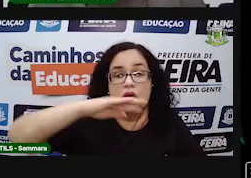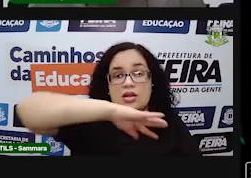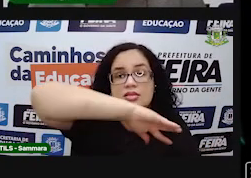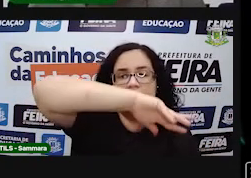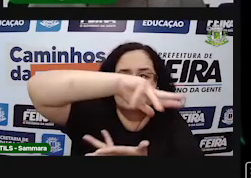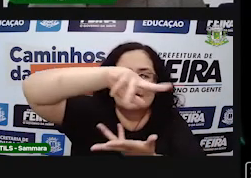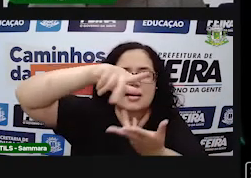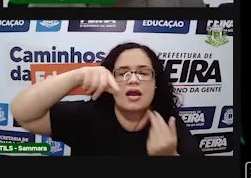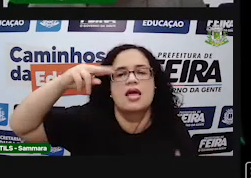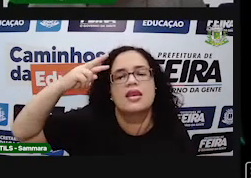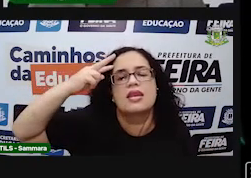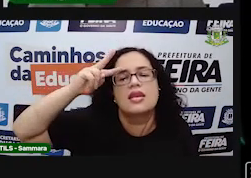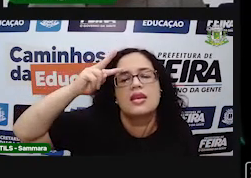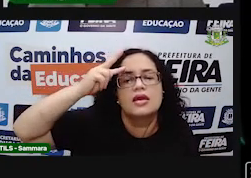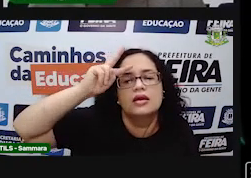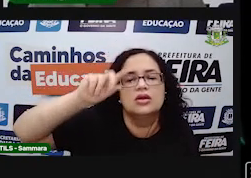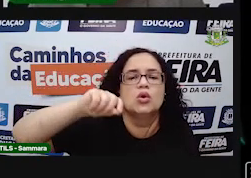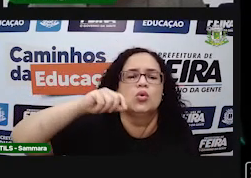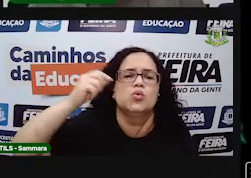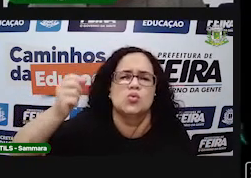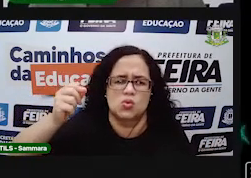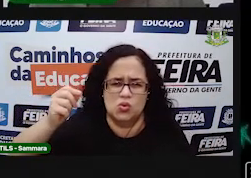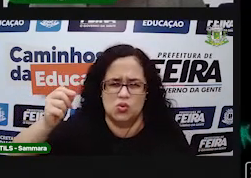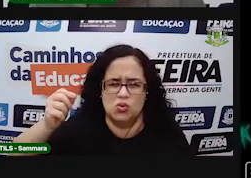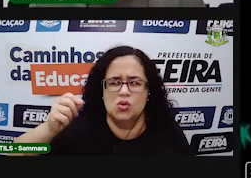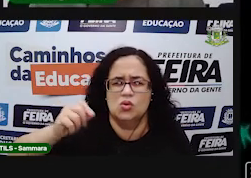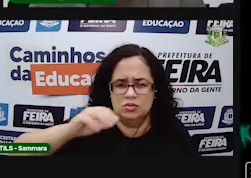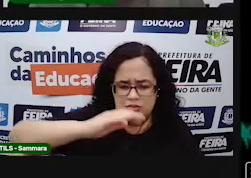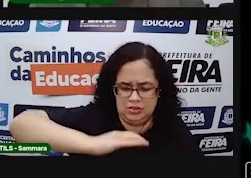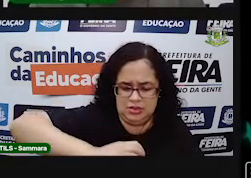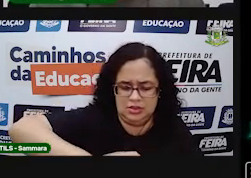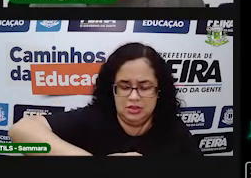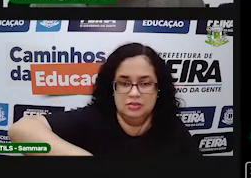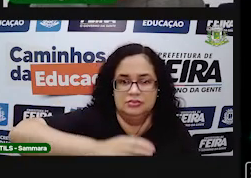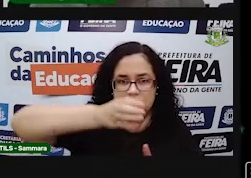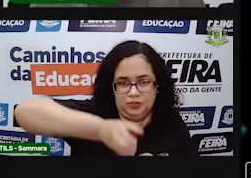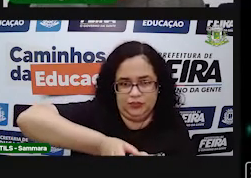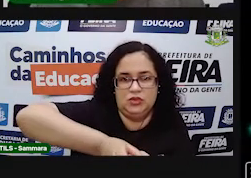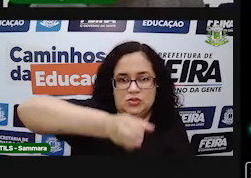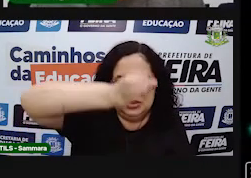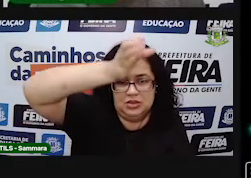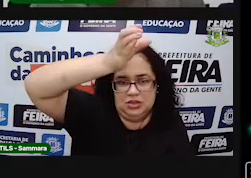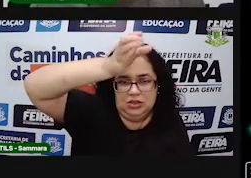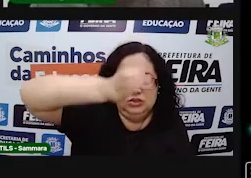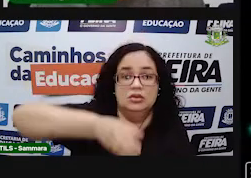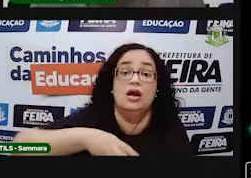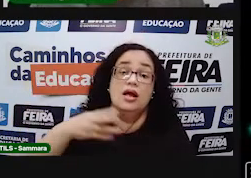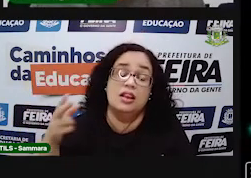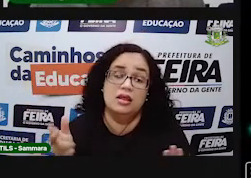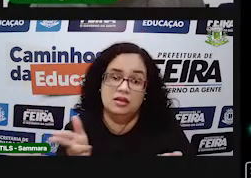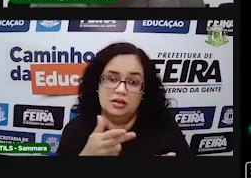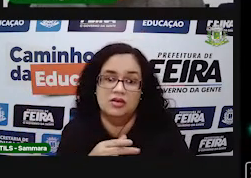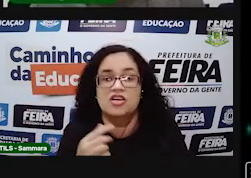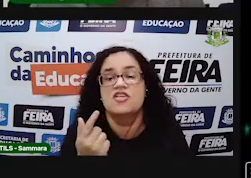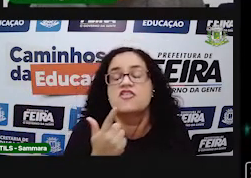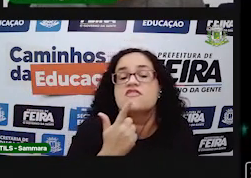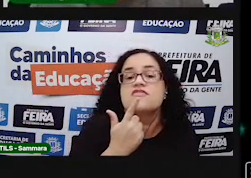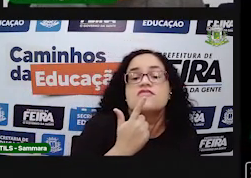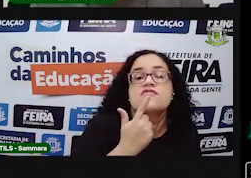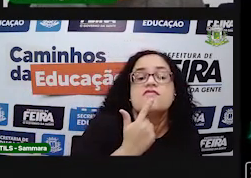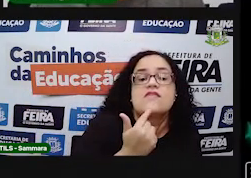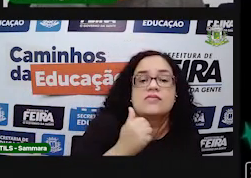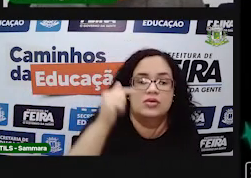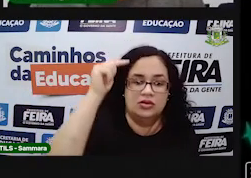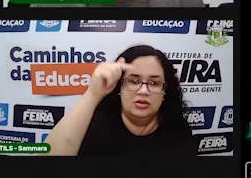O formato da Terra lembra o cilindro? Então, se for cilindro, você tem que trazer o seu personagem